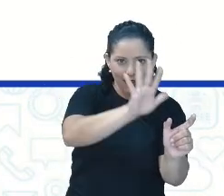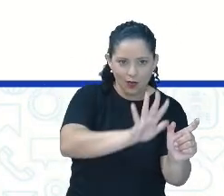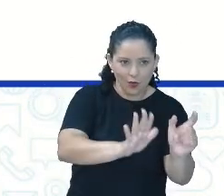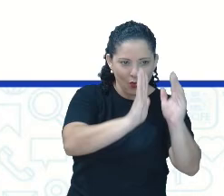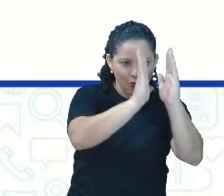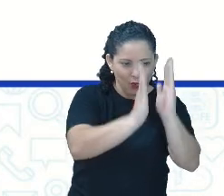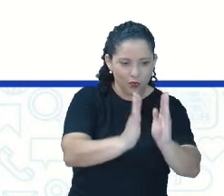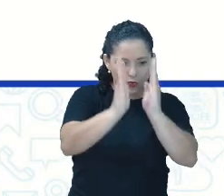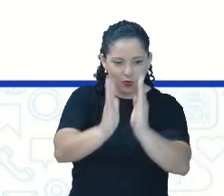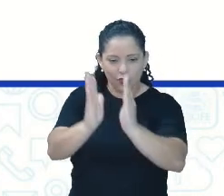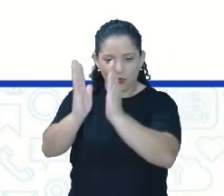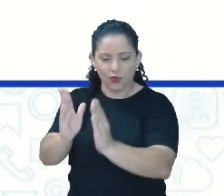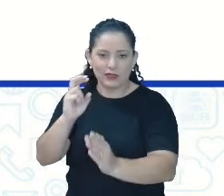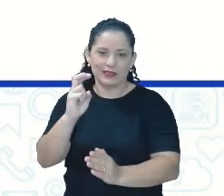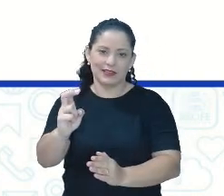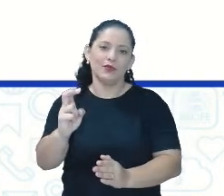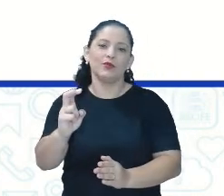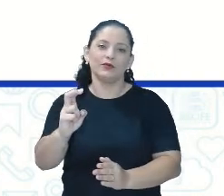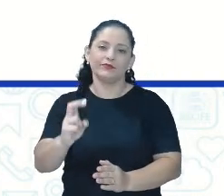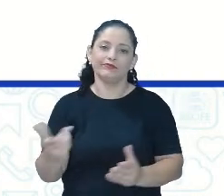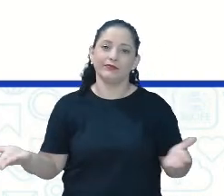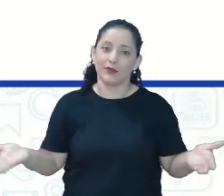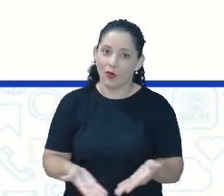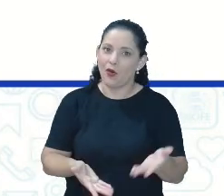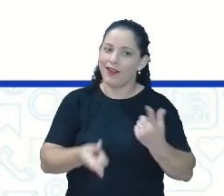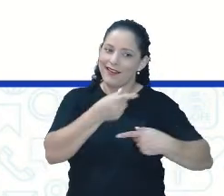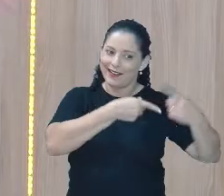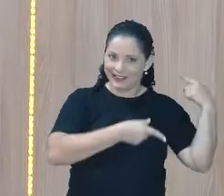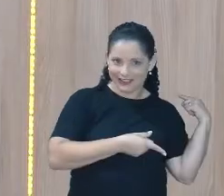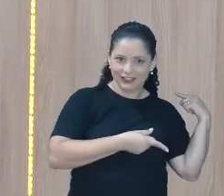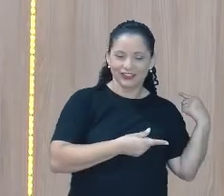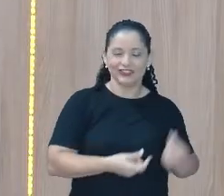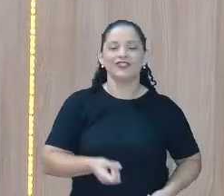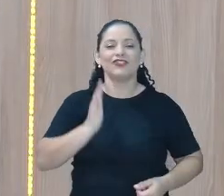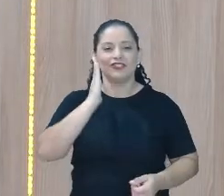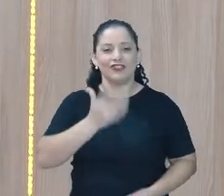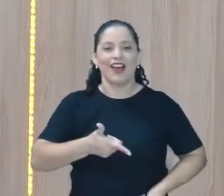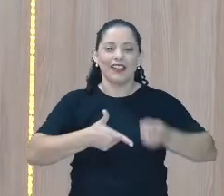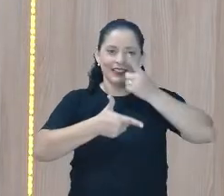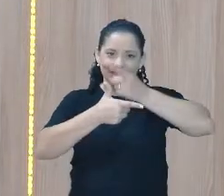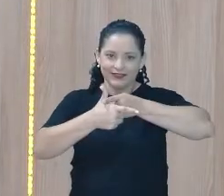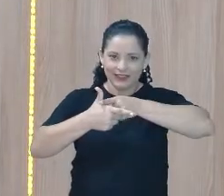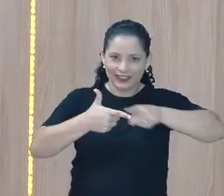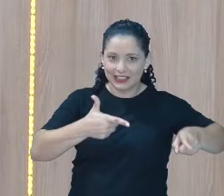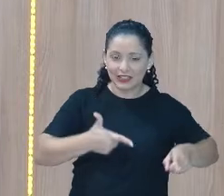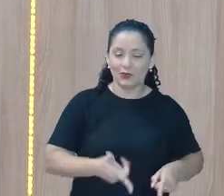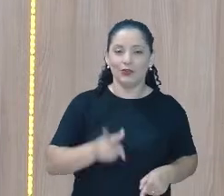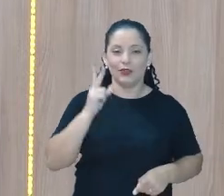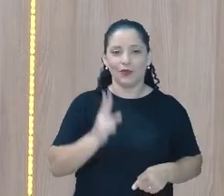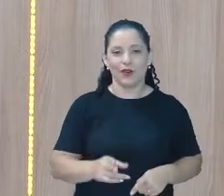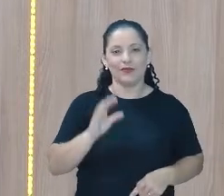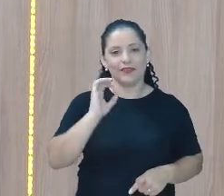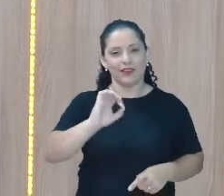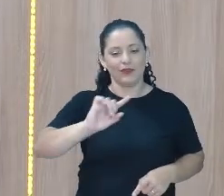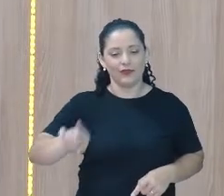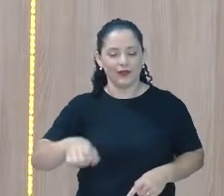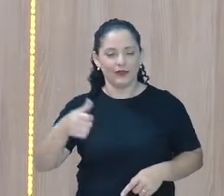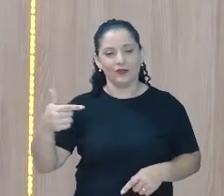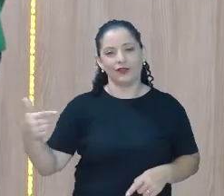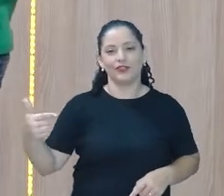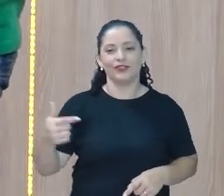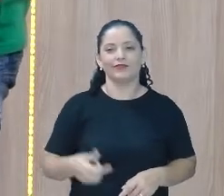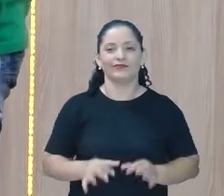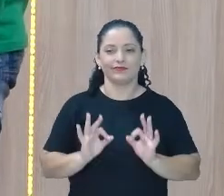Essa fração foi a fração que a gente viu agora na aula, que a gente dividiu aí e deu igual a 0,2.